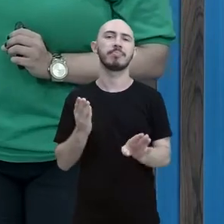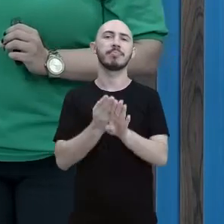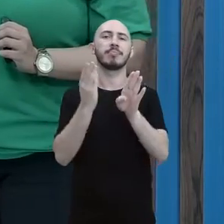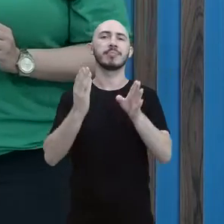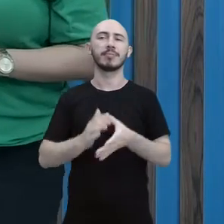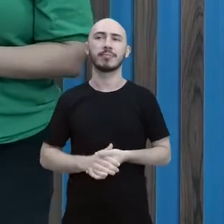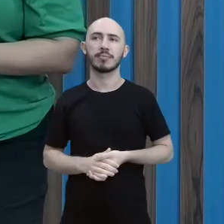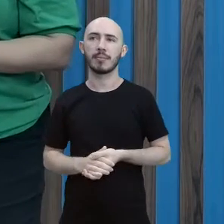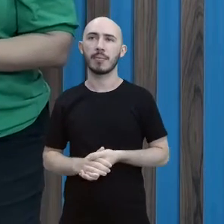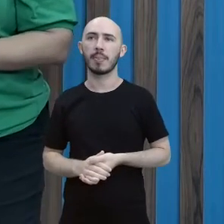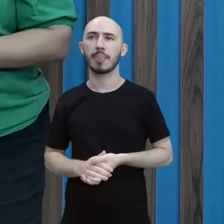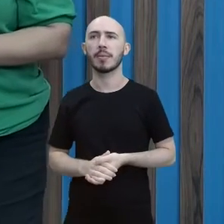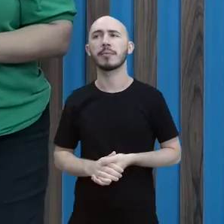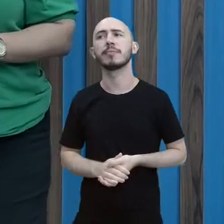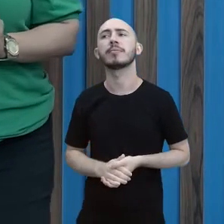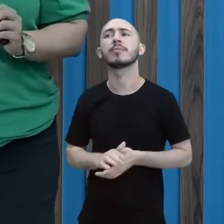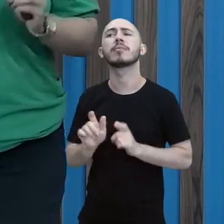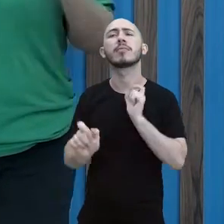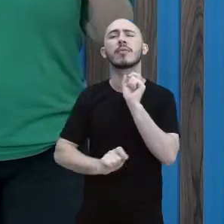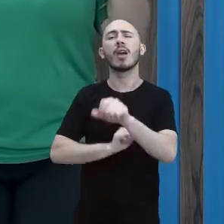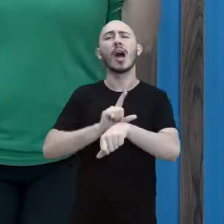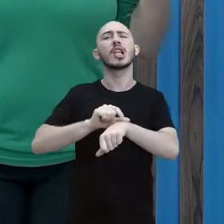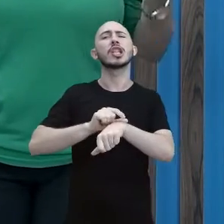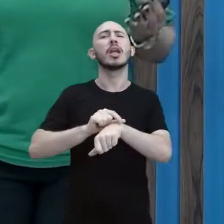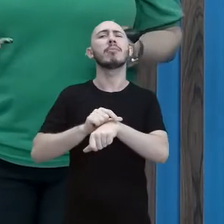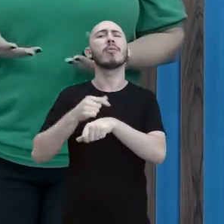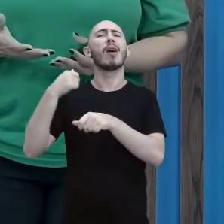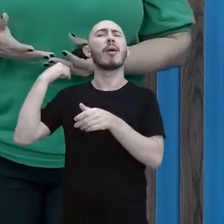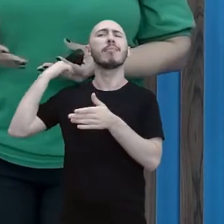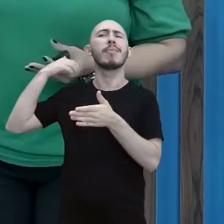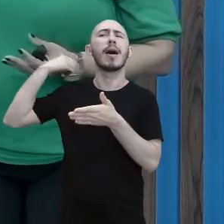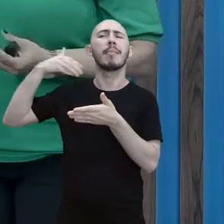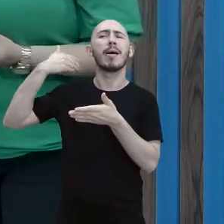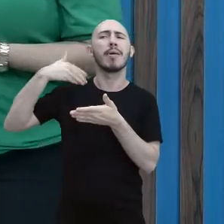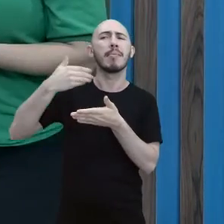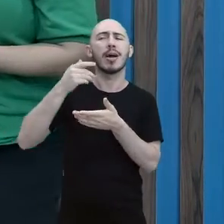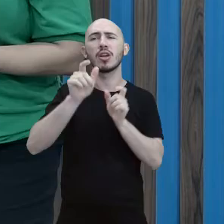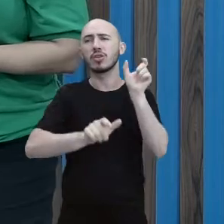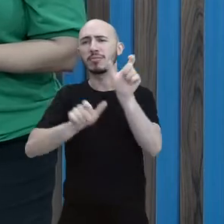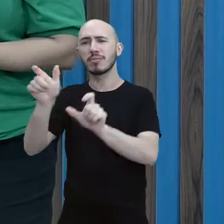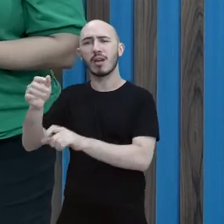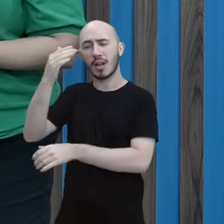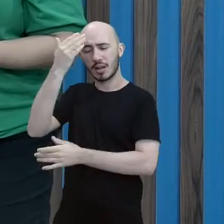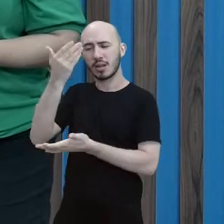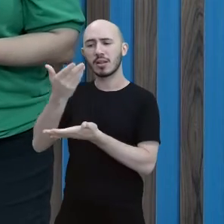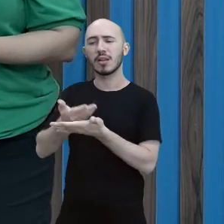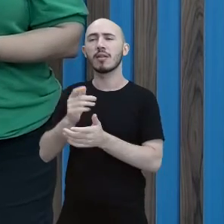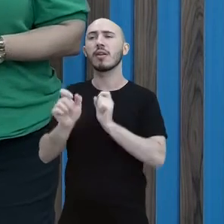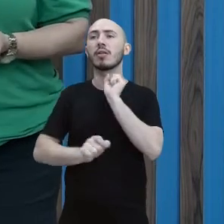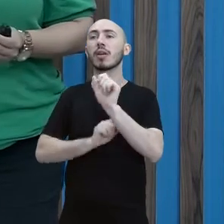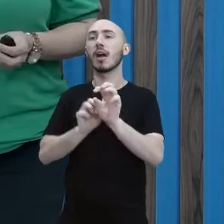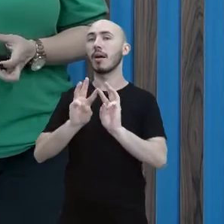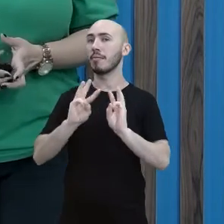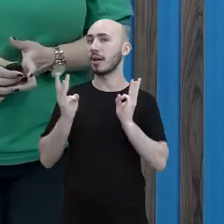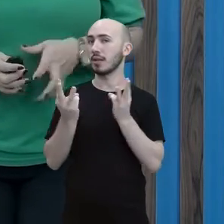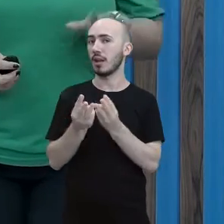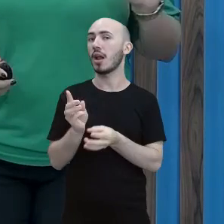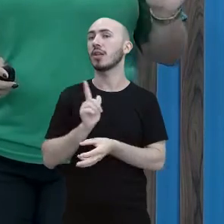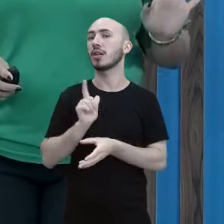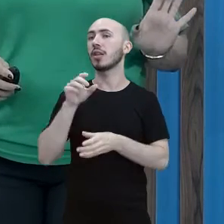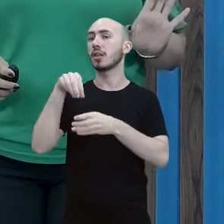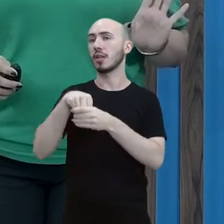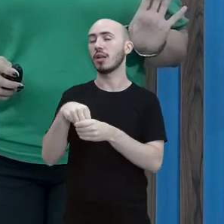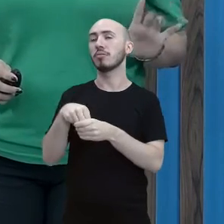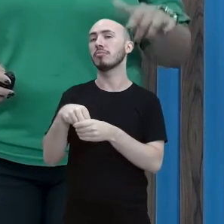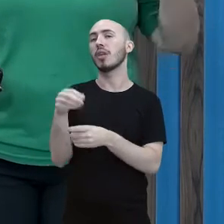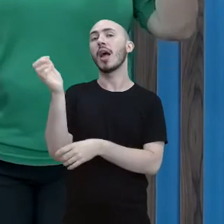vamos lá. Por muito tempo, os homens acreditavam o quê? que a matéria possuía propriedades elétricas. Até